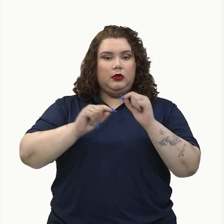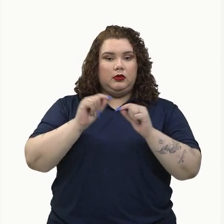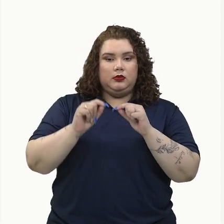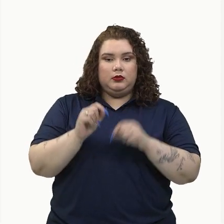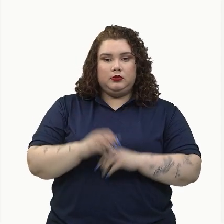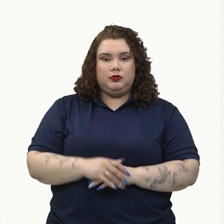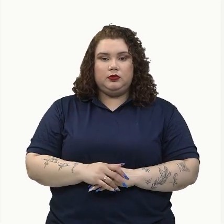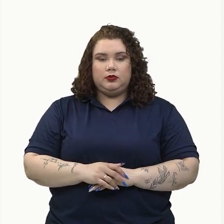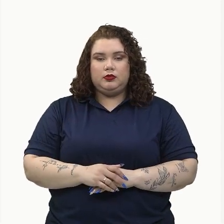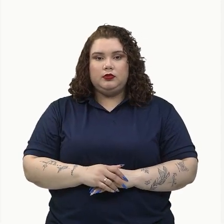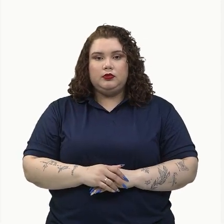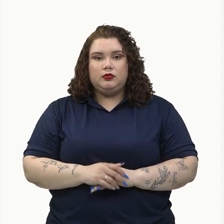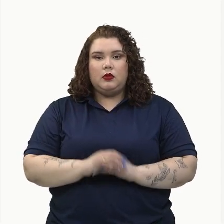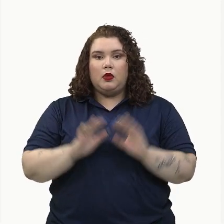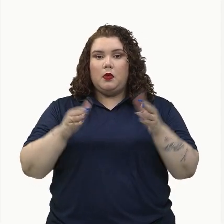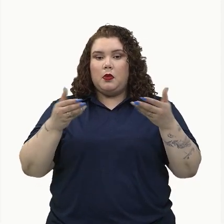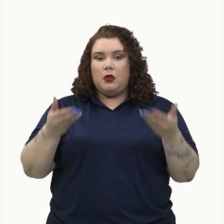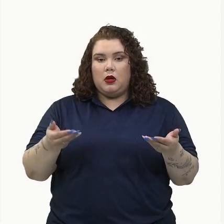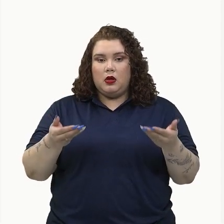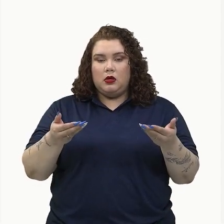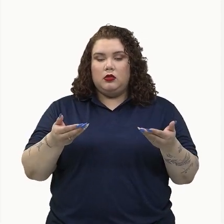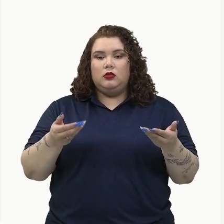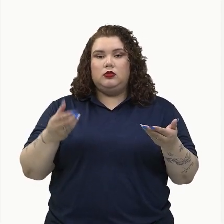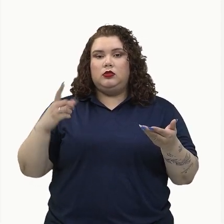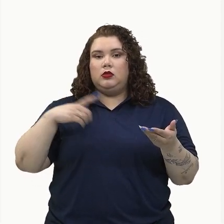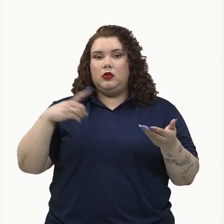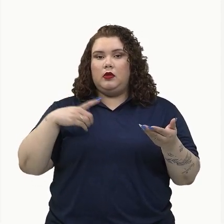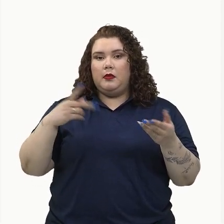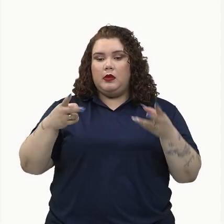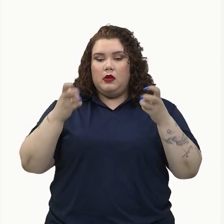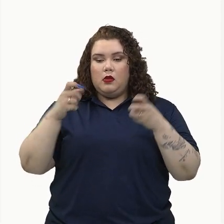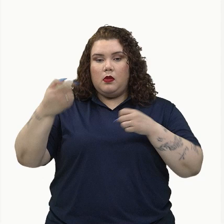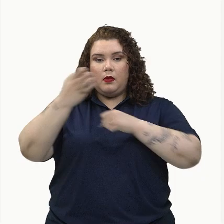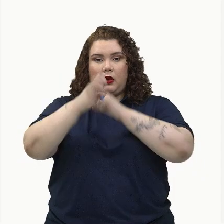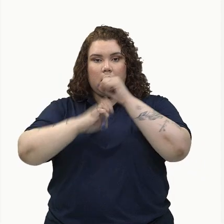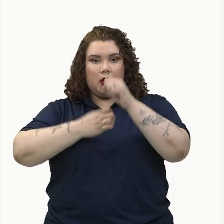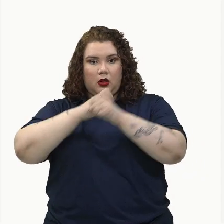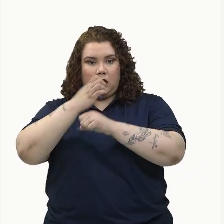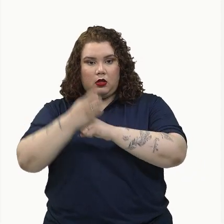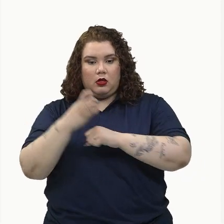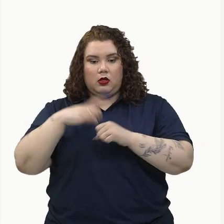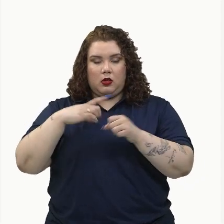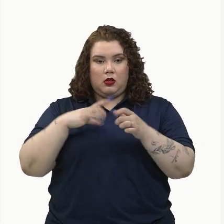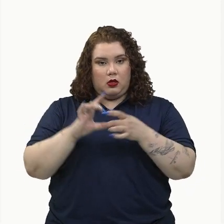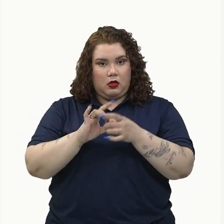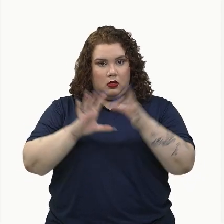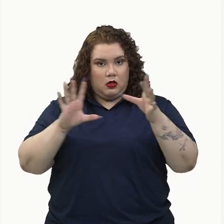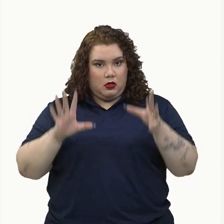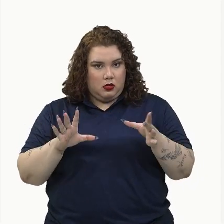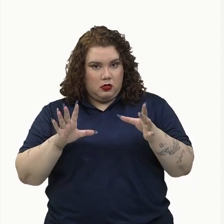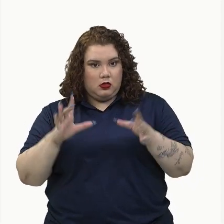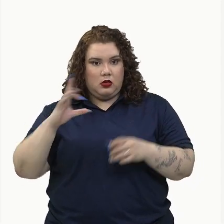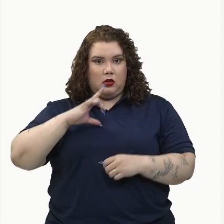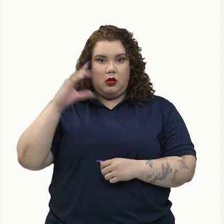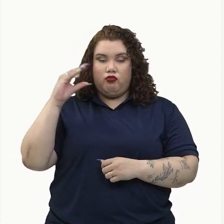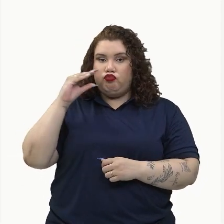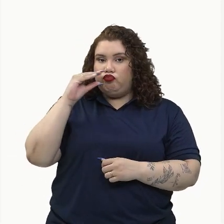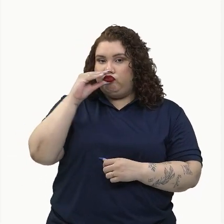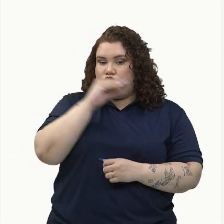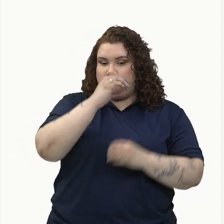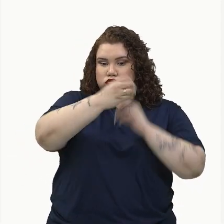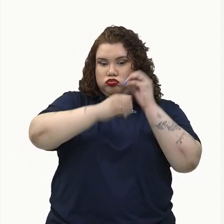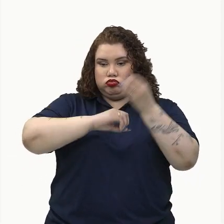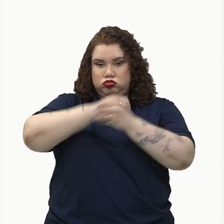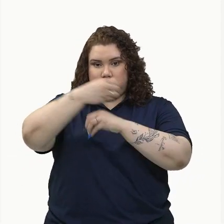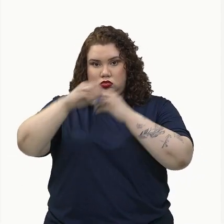no caso, quando eu vi que os elétrons estavam livres e foram acelerados no interior